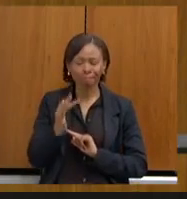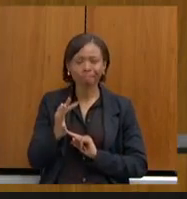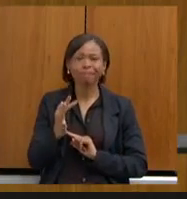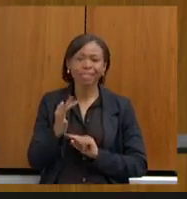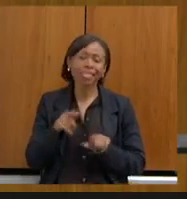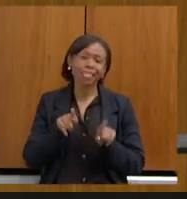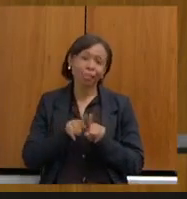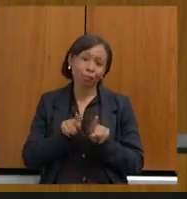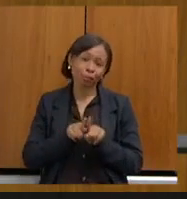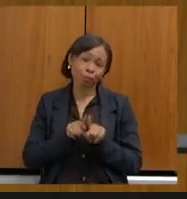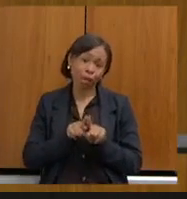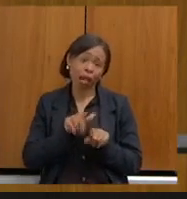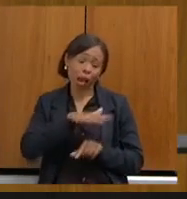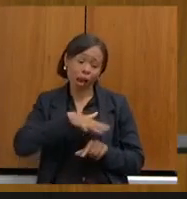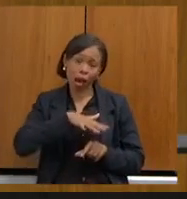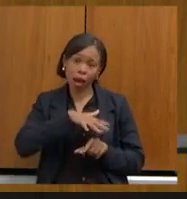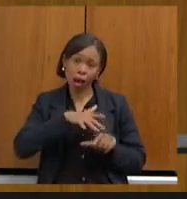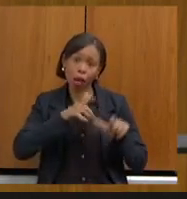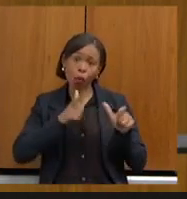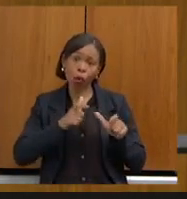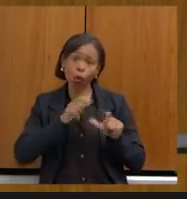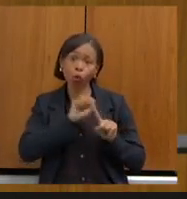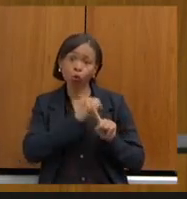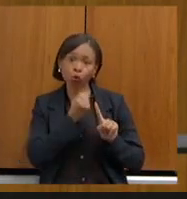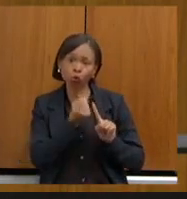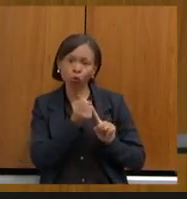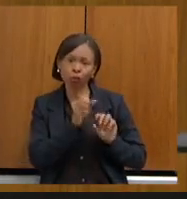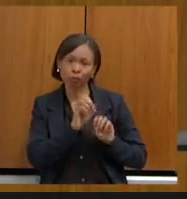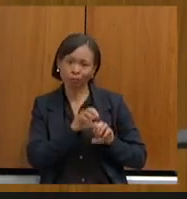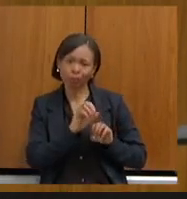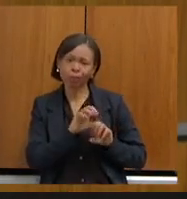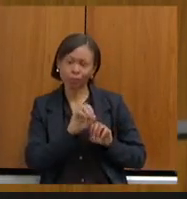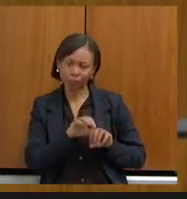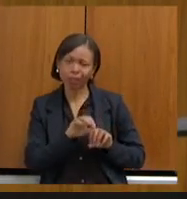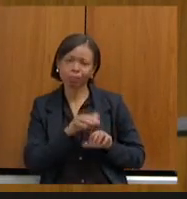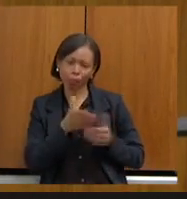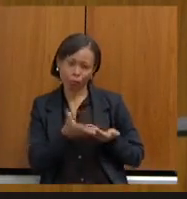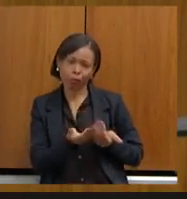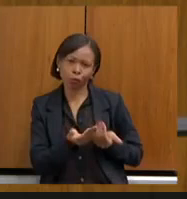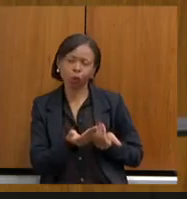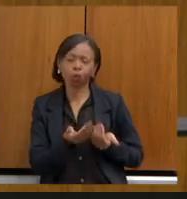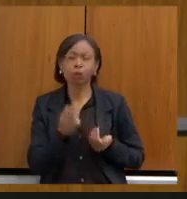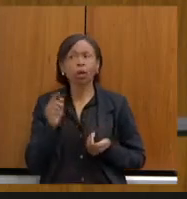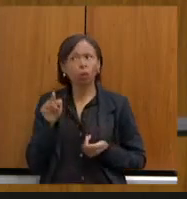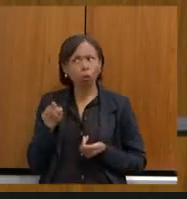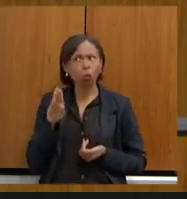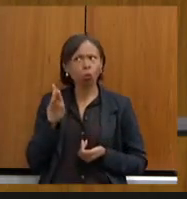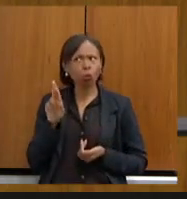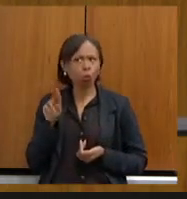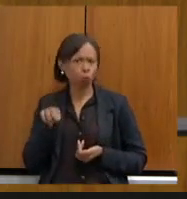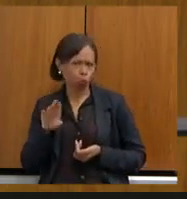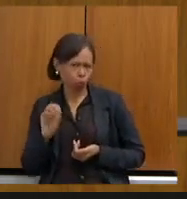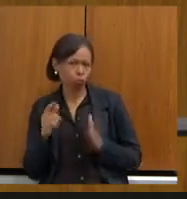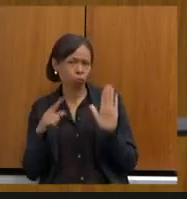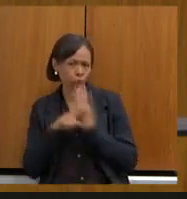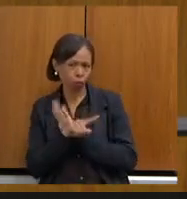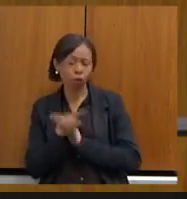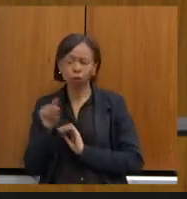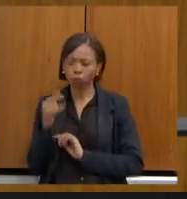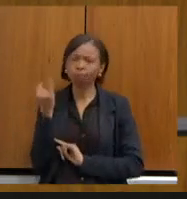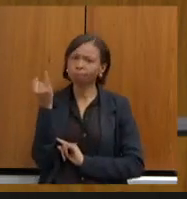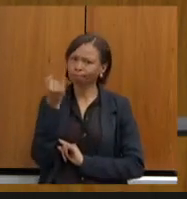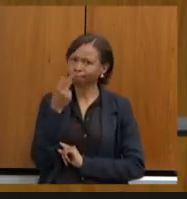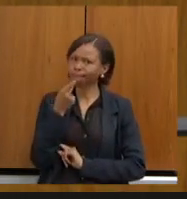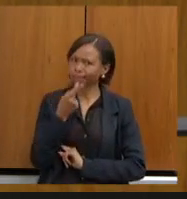o socioeducativo importante a pergunta do Bruno porque essa diferença ela tem que